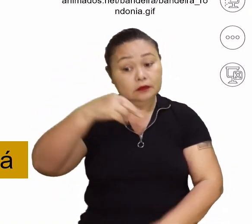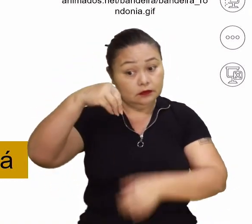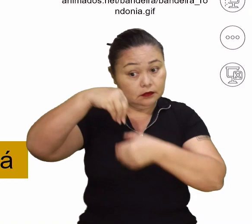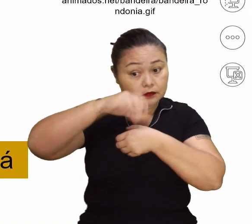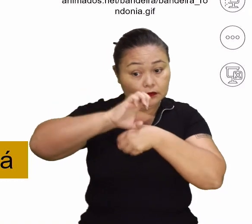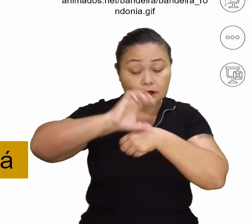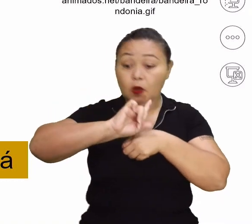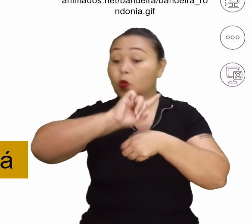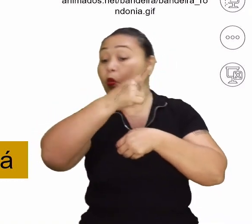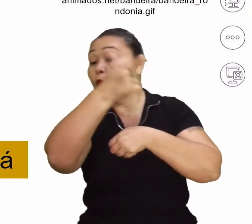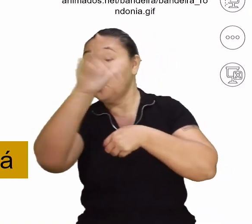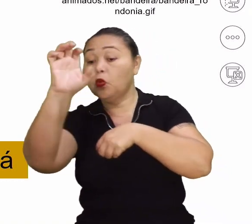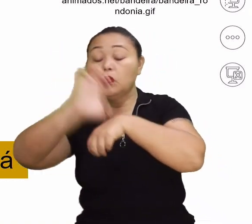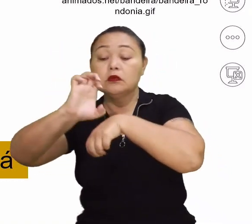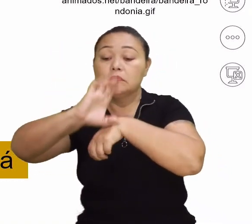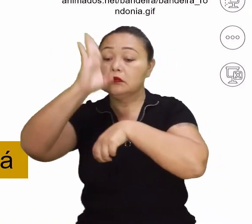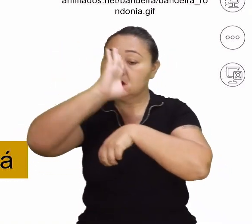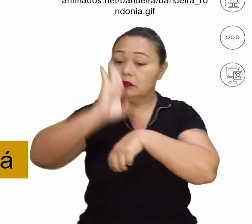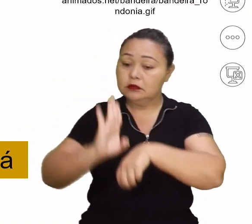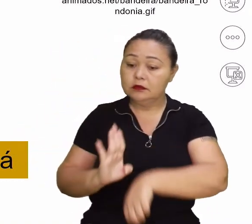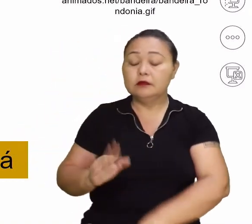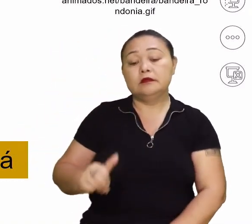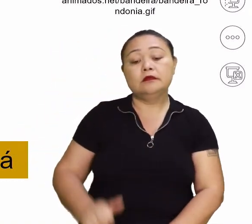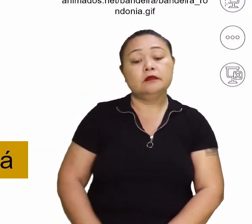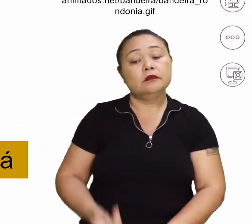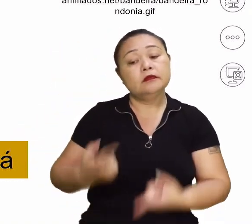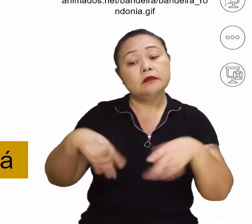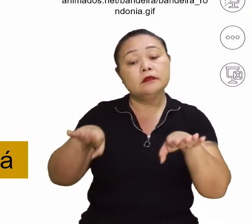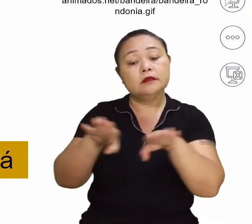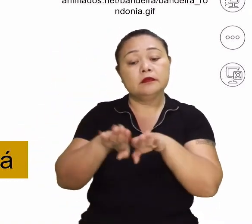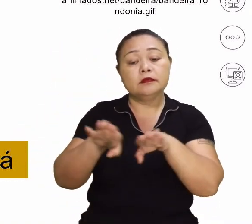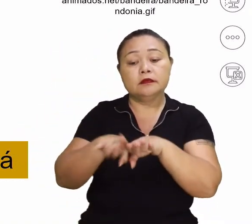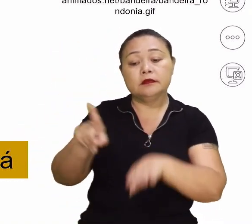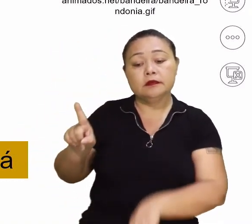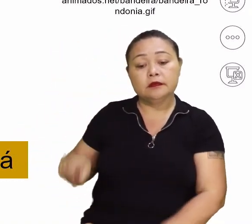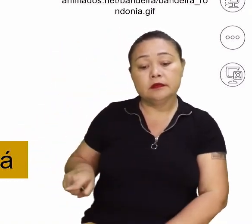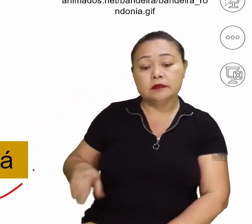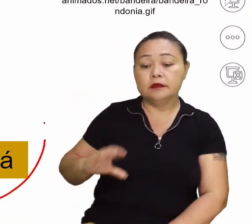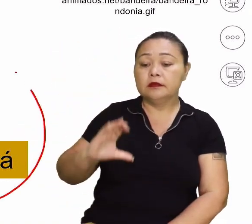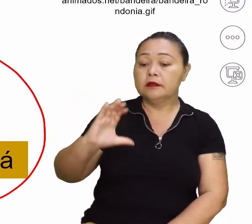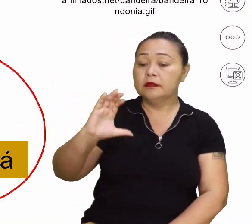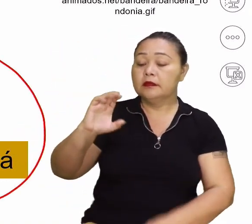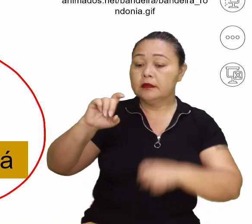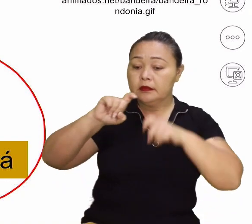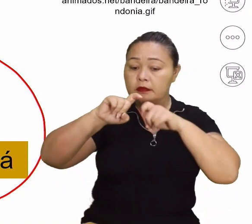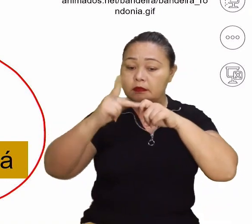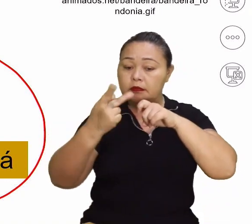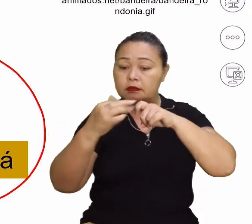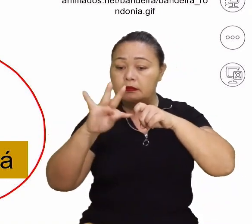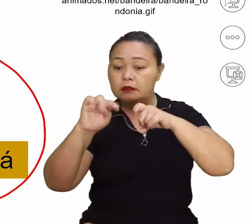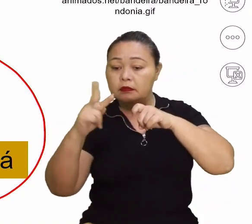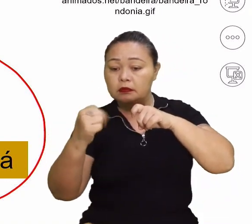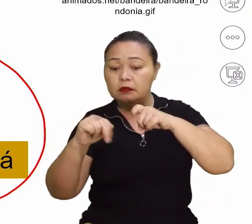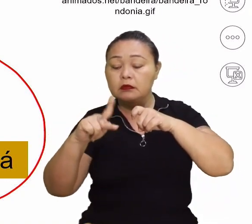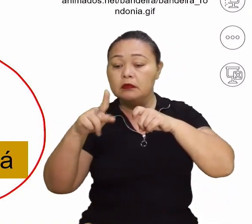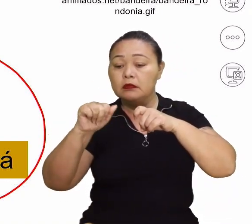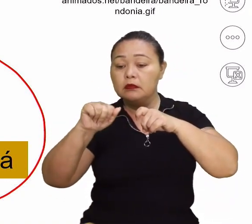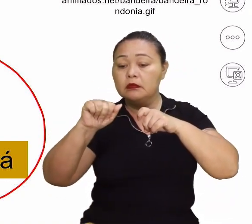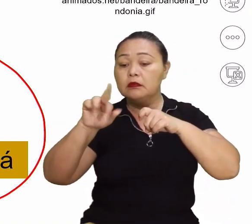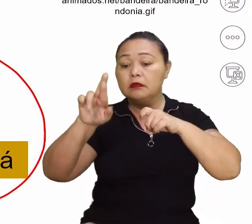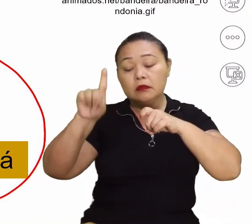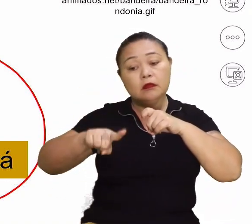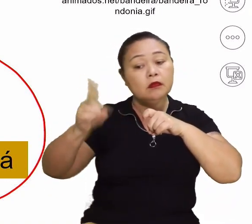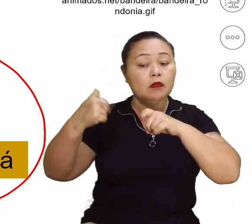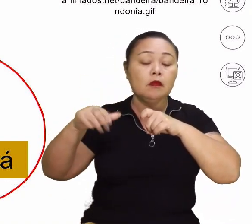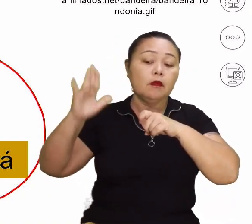estados do Brasil. Sabiam disso? E também a castanha do Pará, que muitos não chamam mais castanha